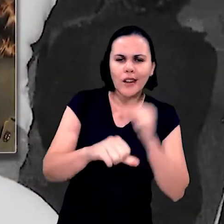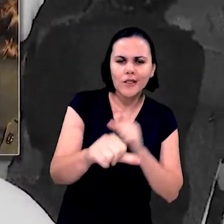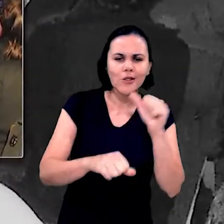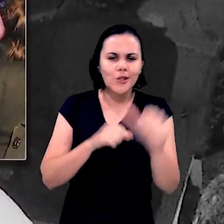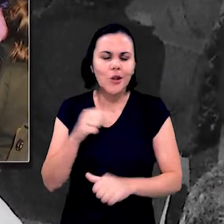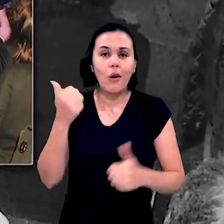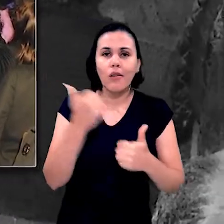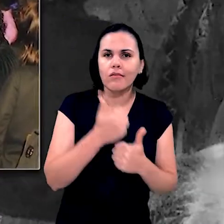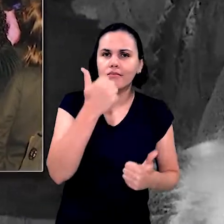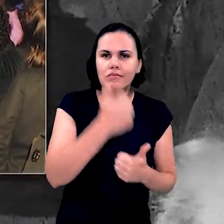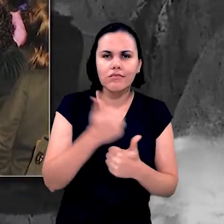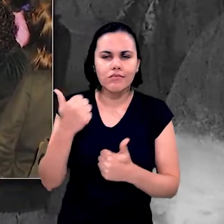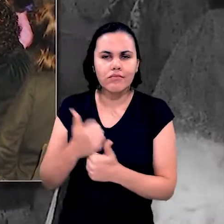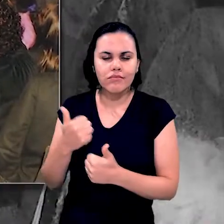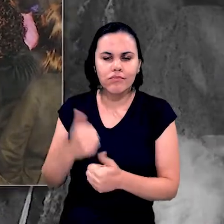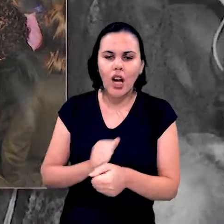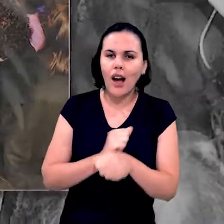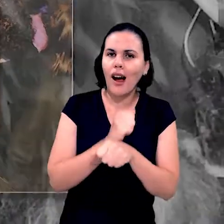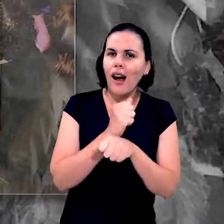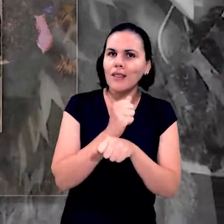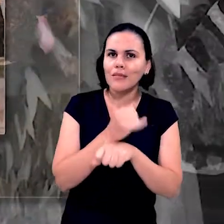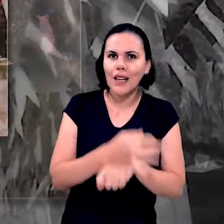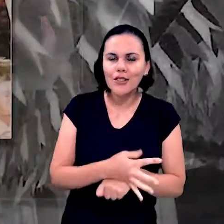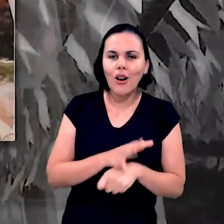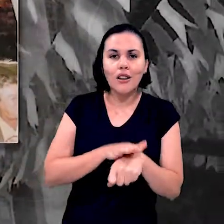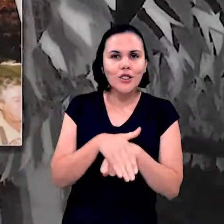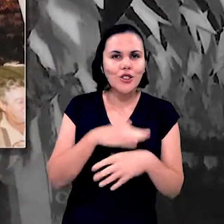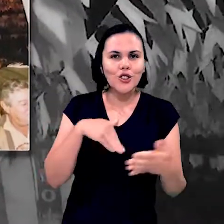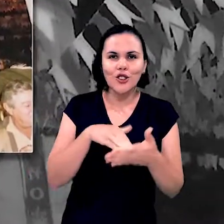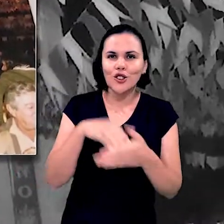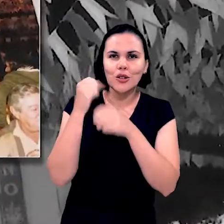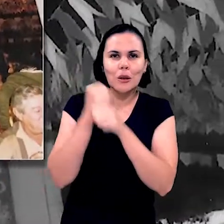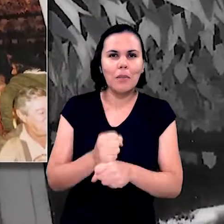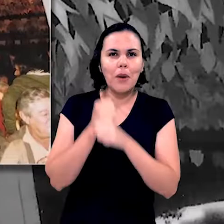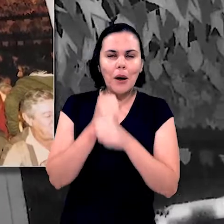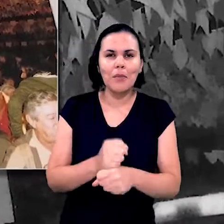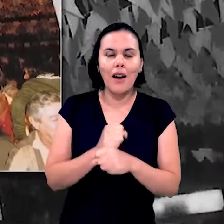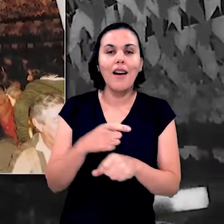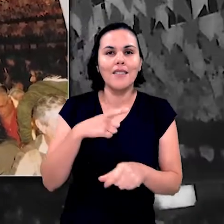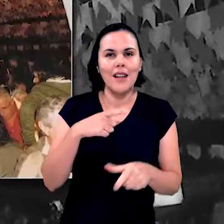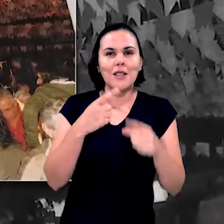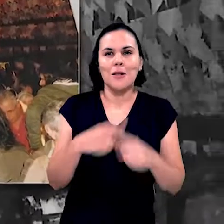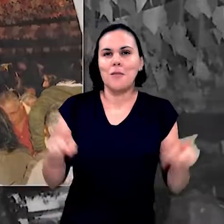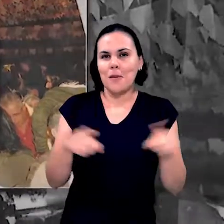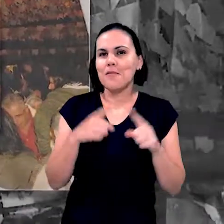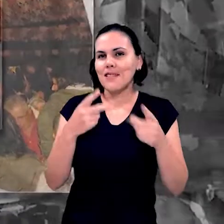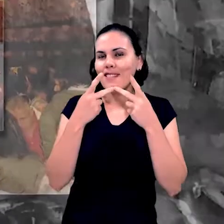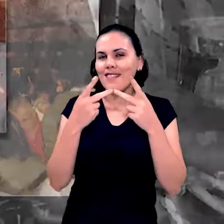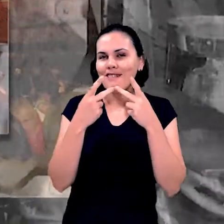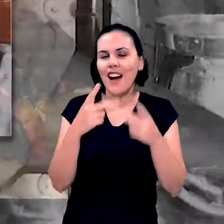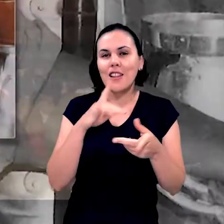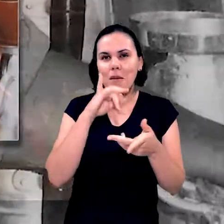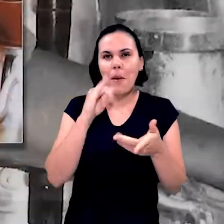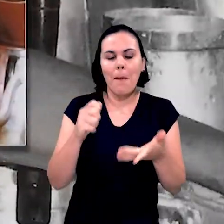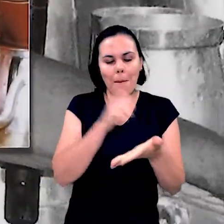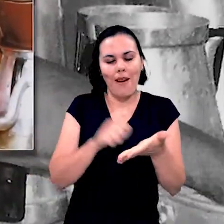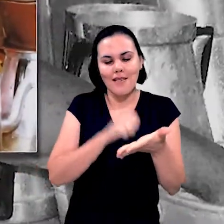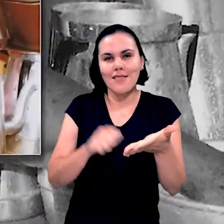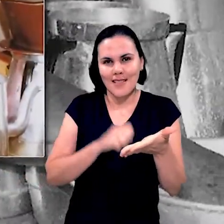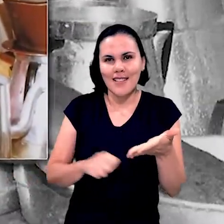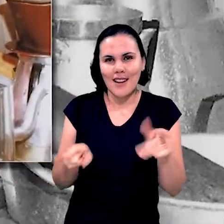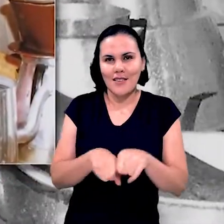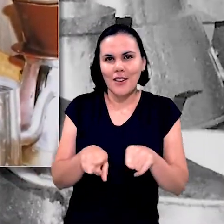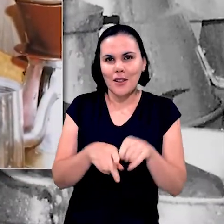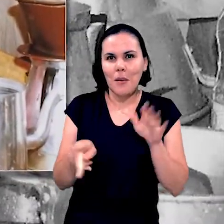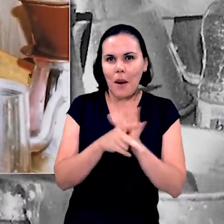vai se revezando ao longo da noite ali no tuk-tuk do pilão, como diz até a música que meu pai escreveu